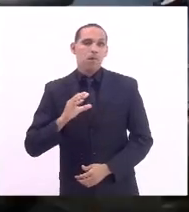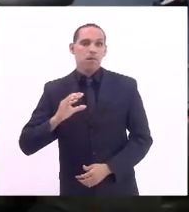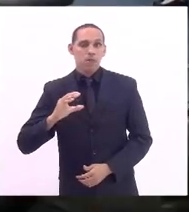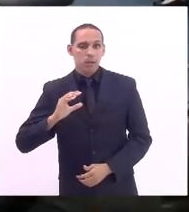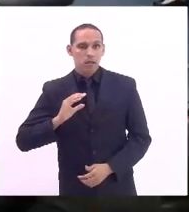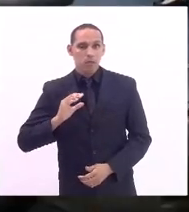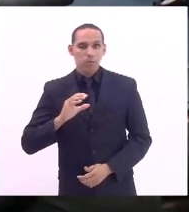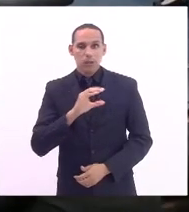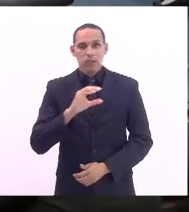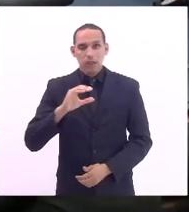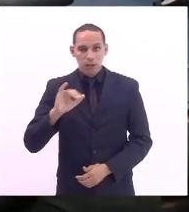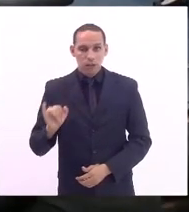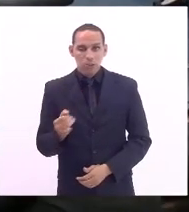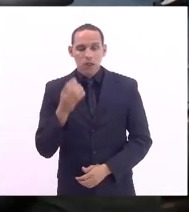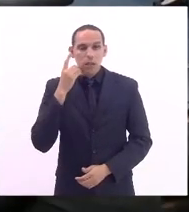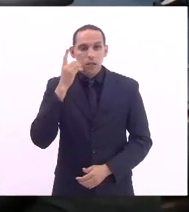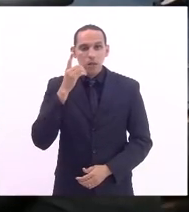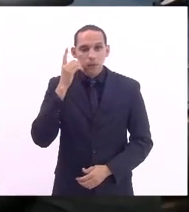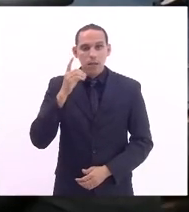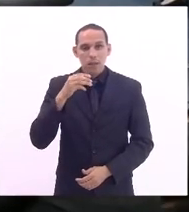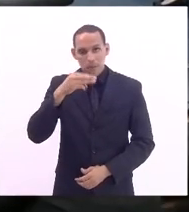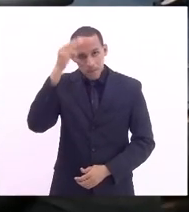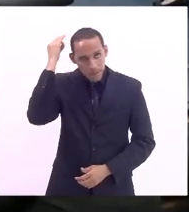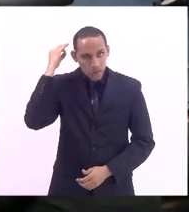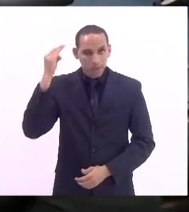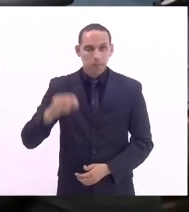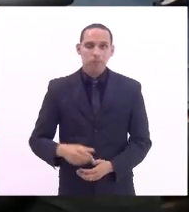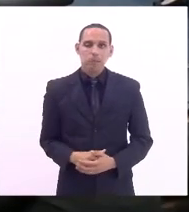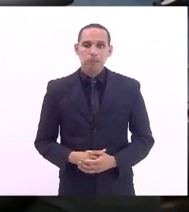de Constituição e Justiça, deputado Márcio Pacheco.